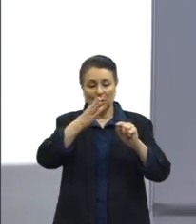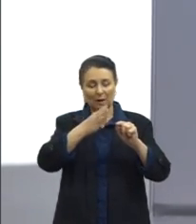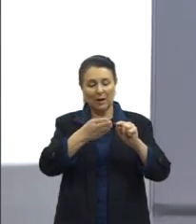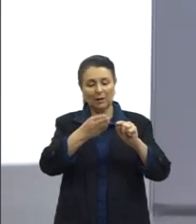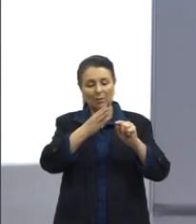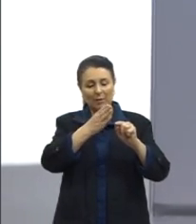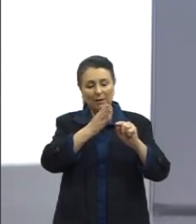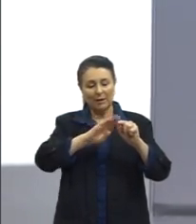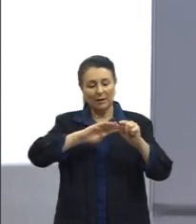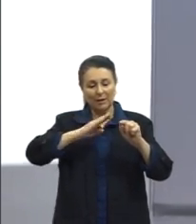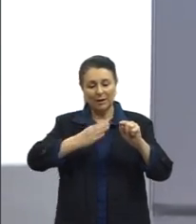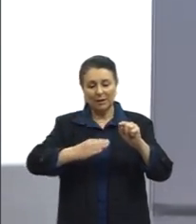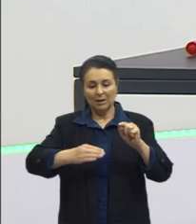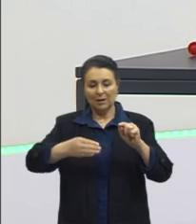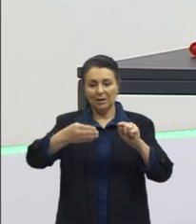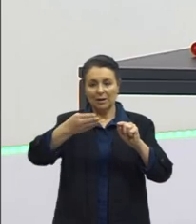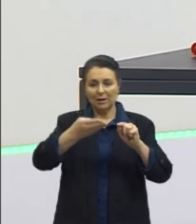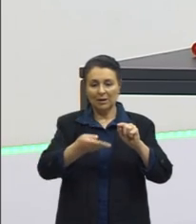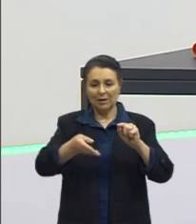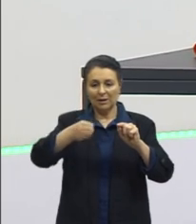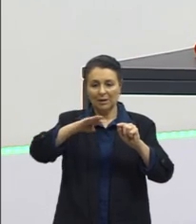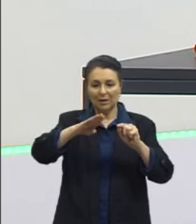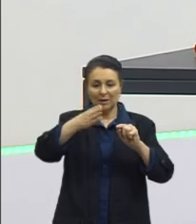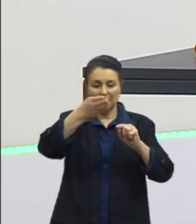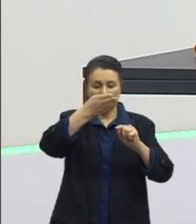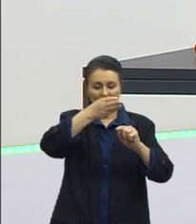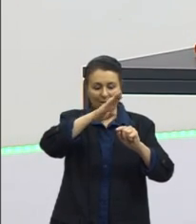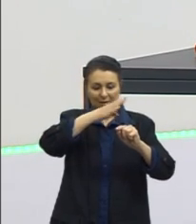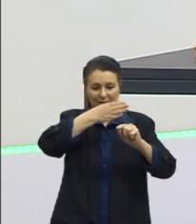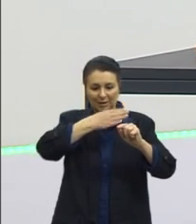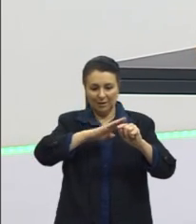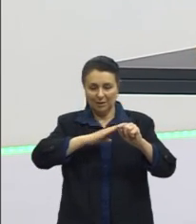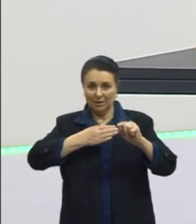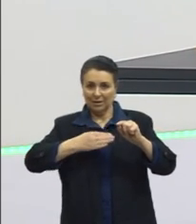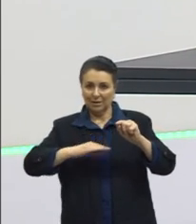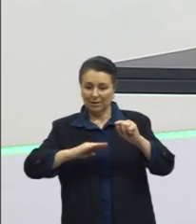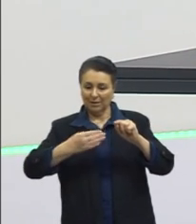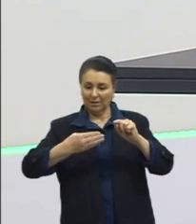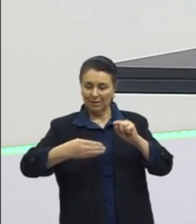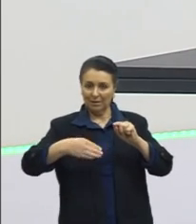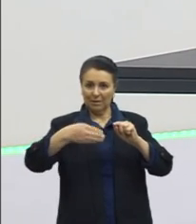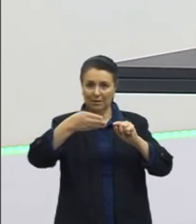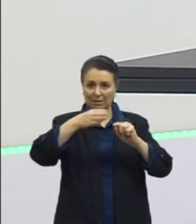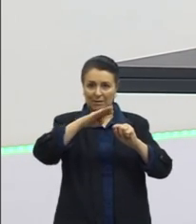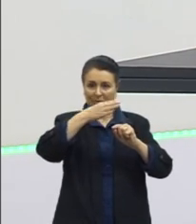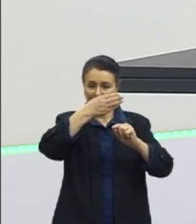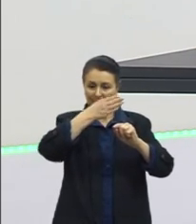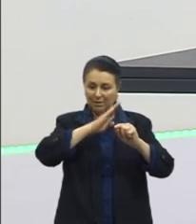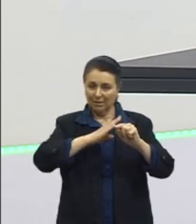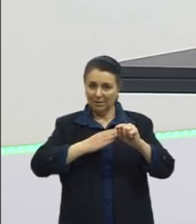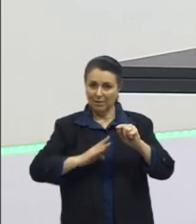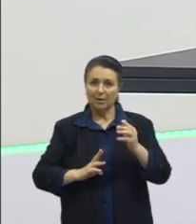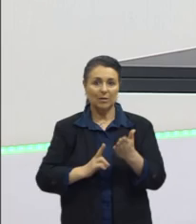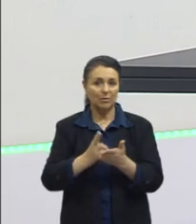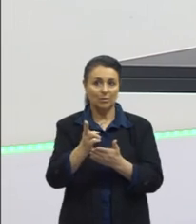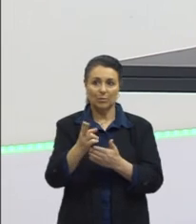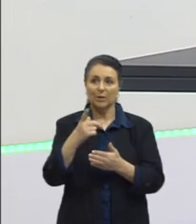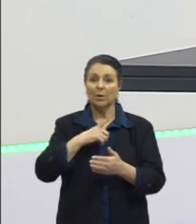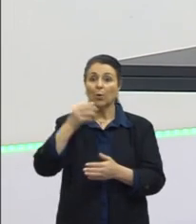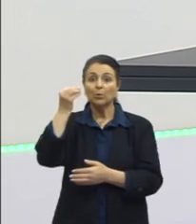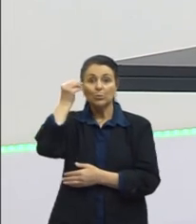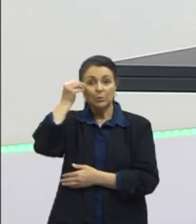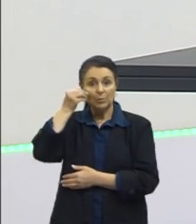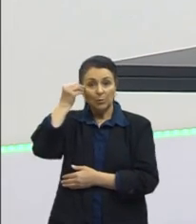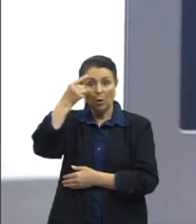tá e a fase inicial Por que que a fase inicial é importante a gente tem esse outro simulador aqui que